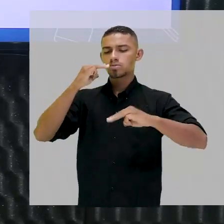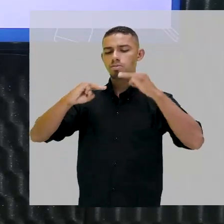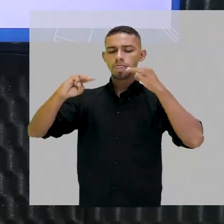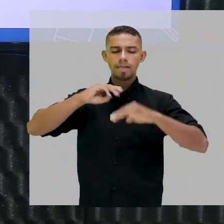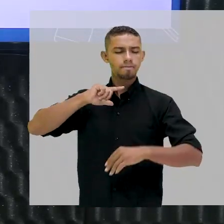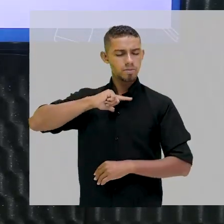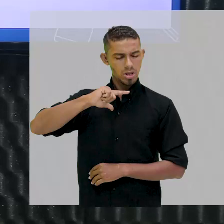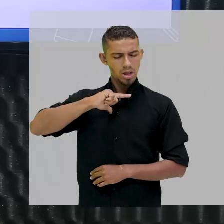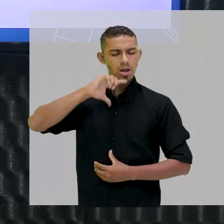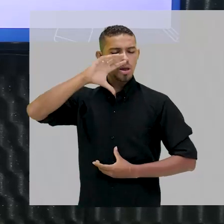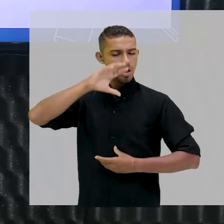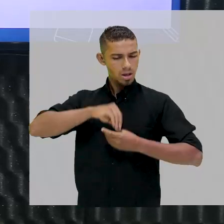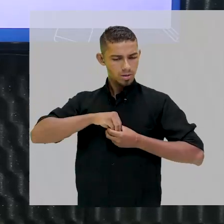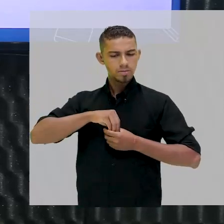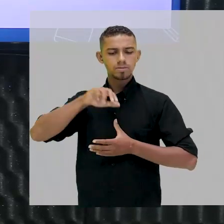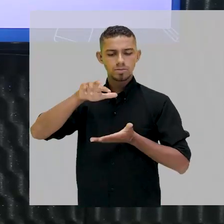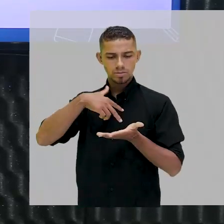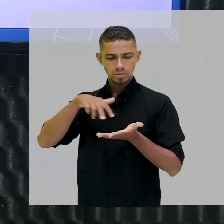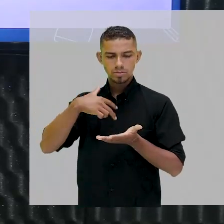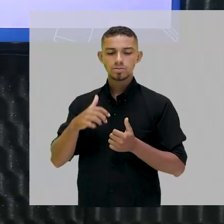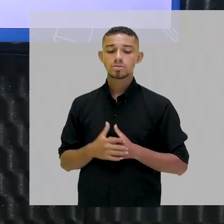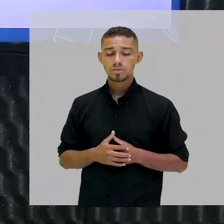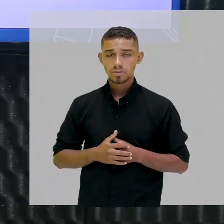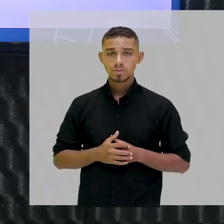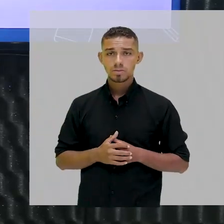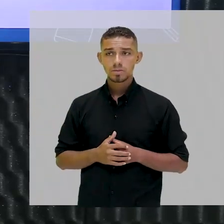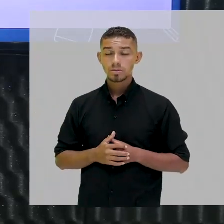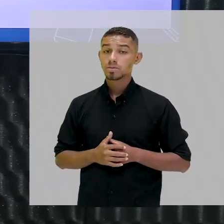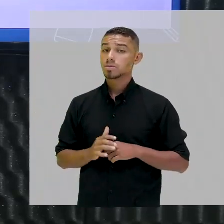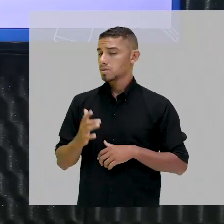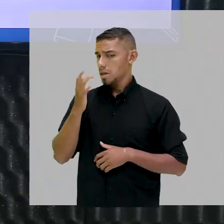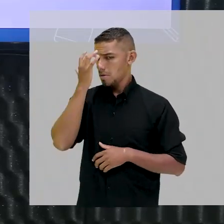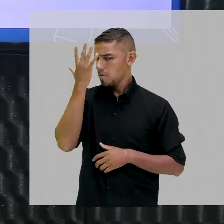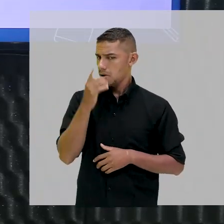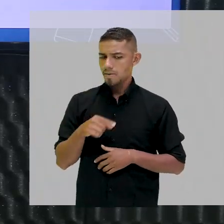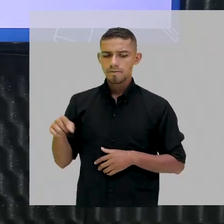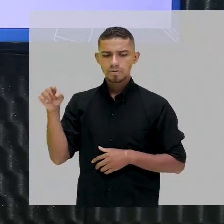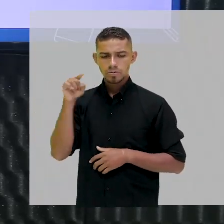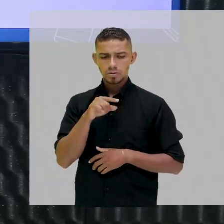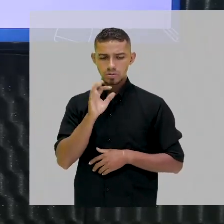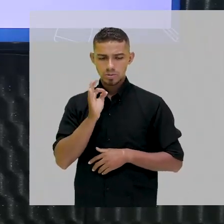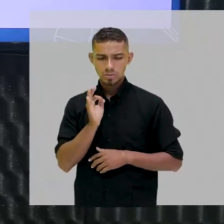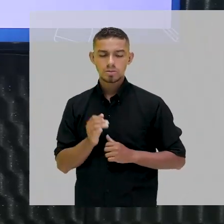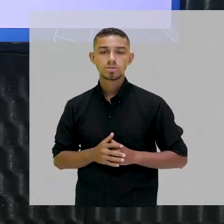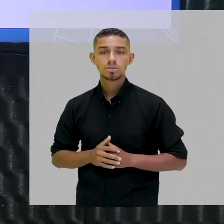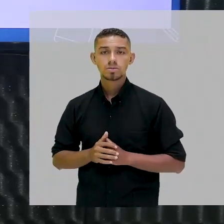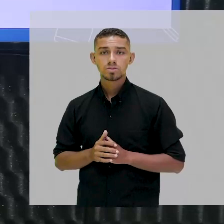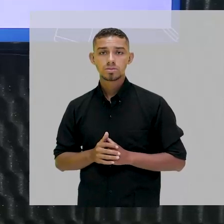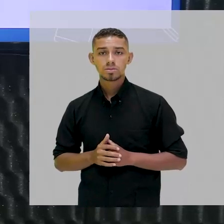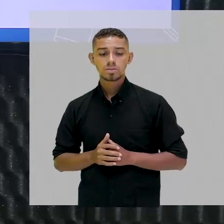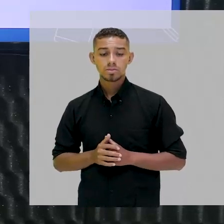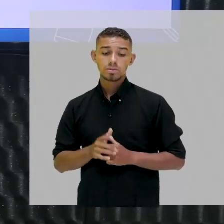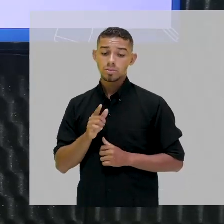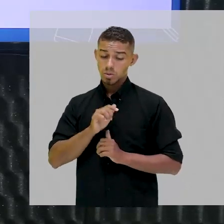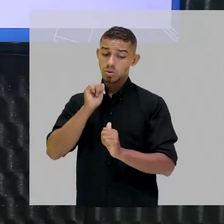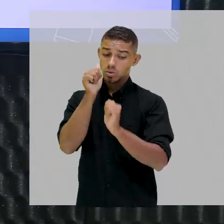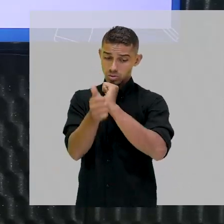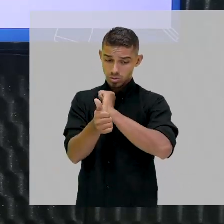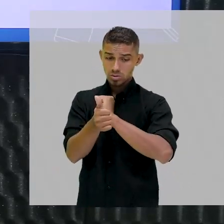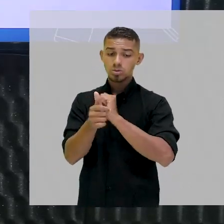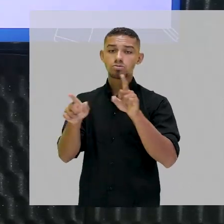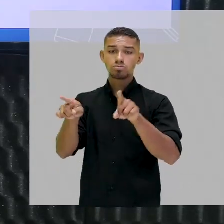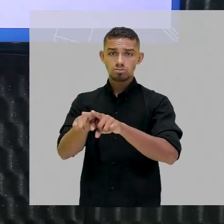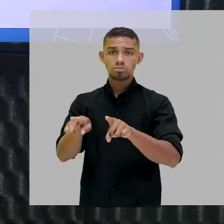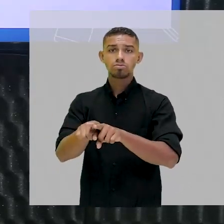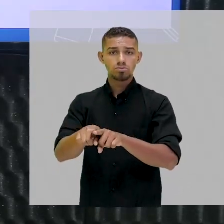da musicalidade dentro do breakdance. Essa é bem fácil de vocês acertarem. Ela é um esporte.